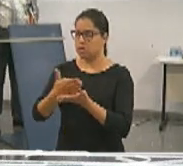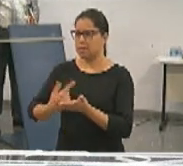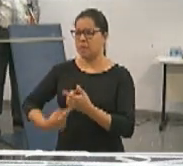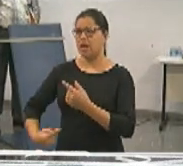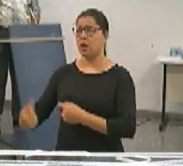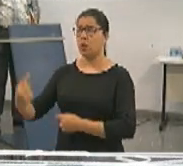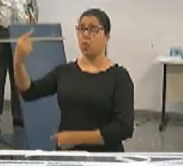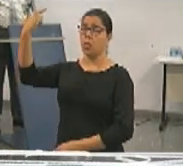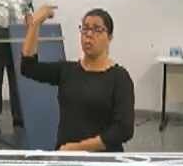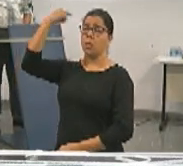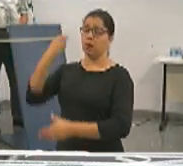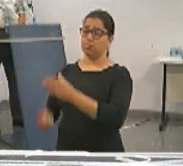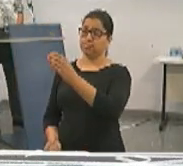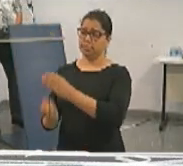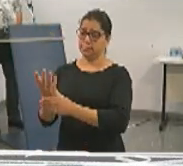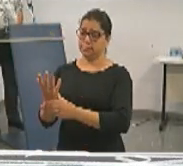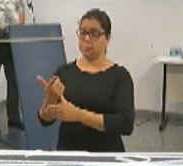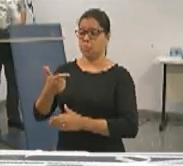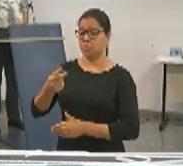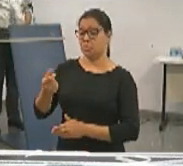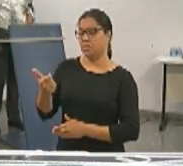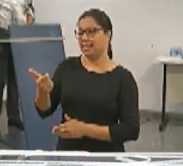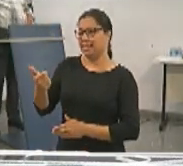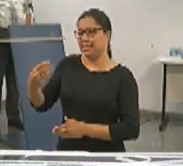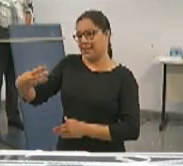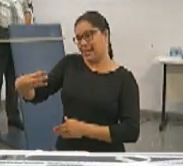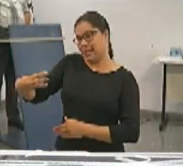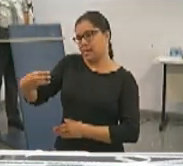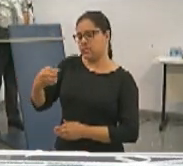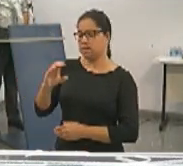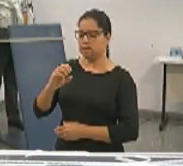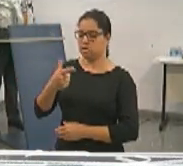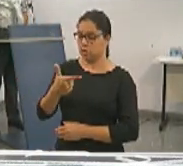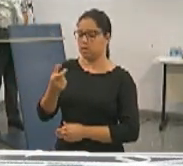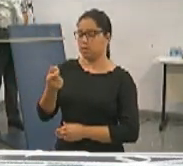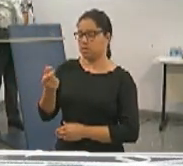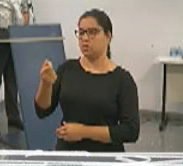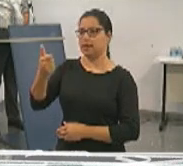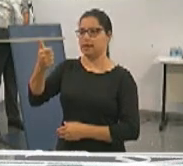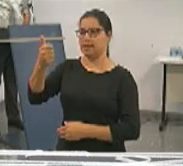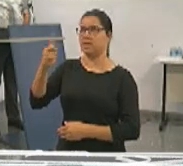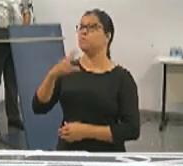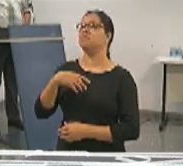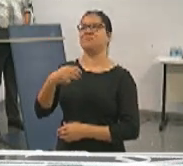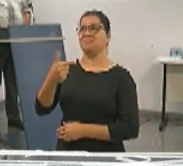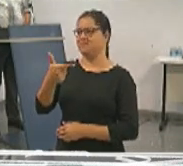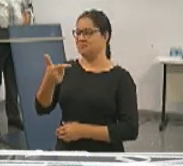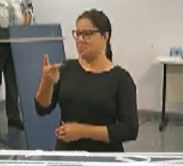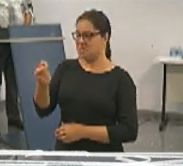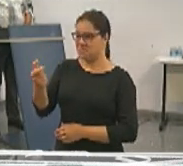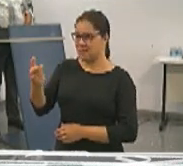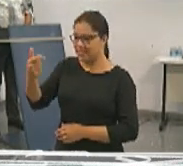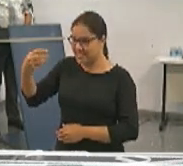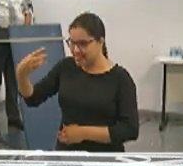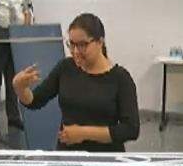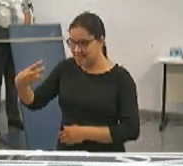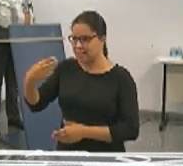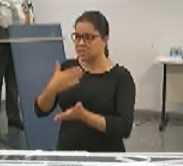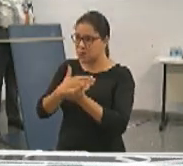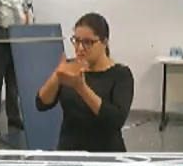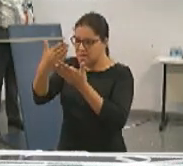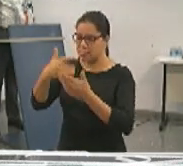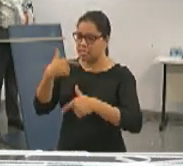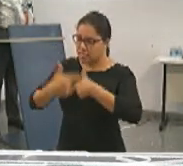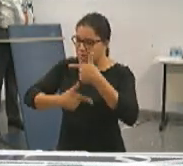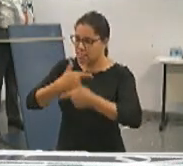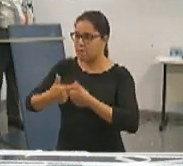nesse hospital desde 2003, então antes dele estar pela gerência da gestão da universidade, eu já estou aqui. E vi hoje que alguns colocaram